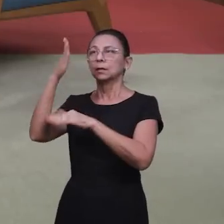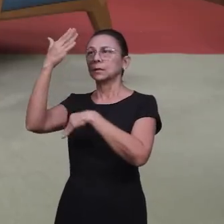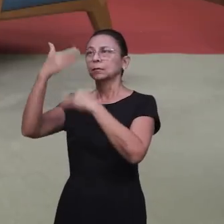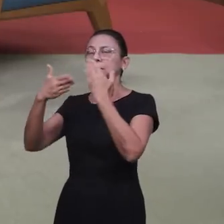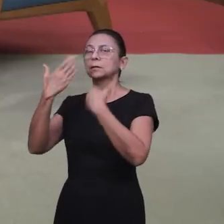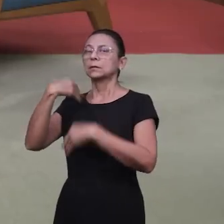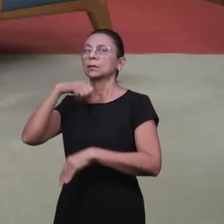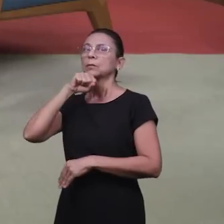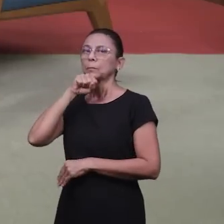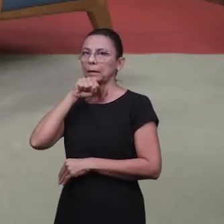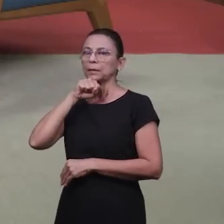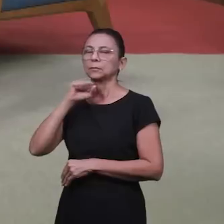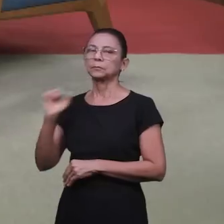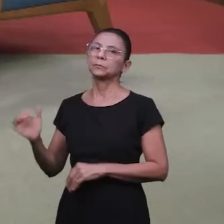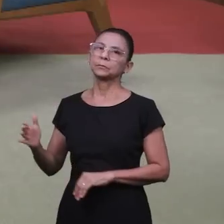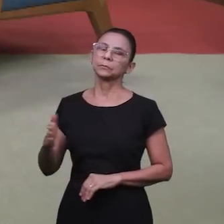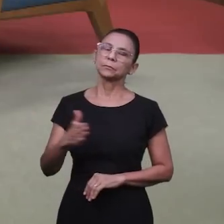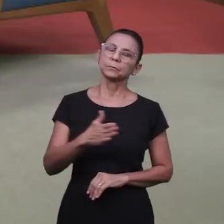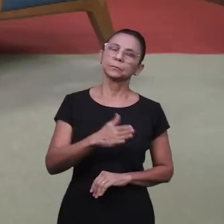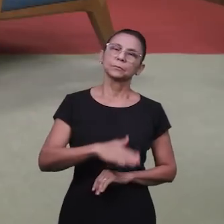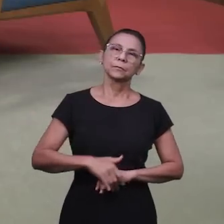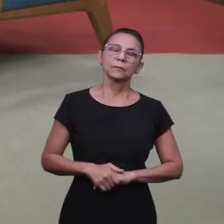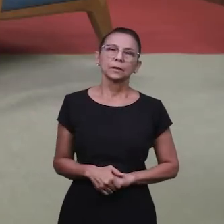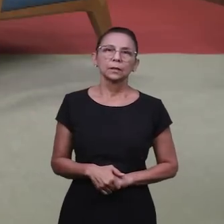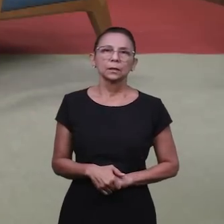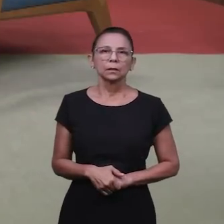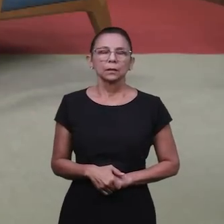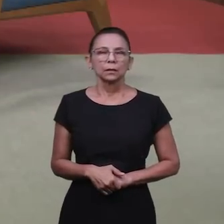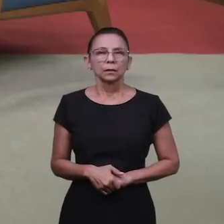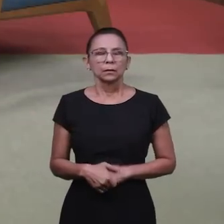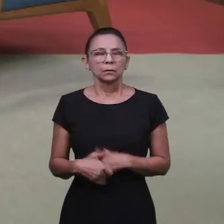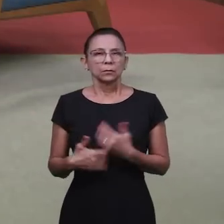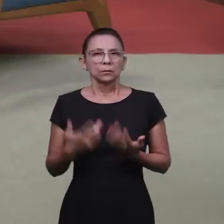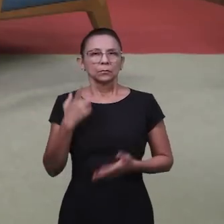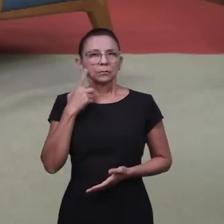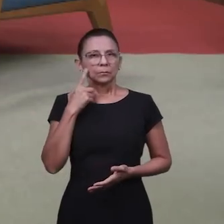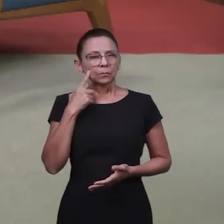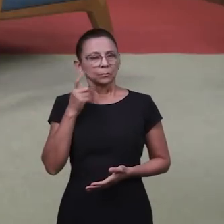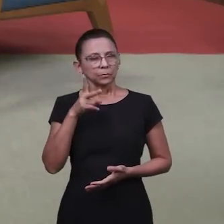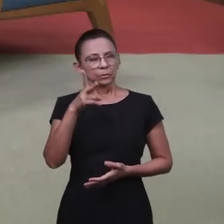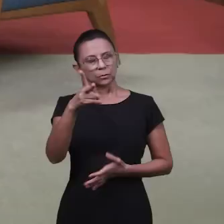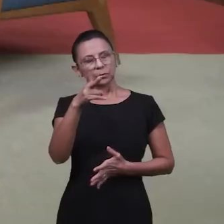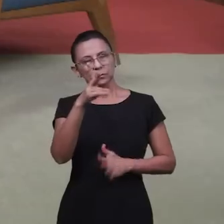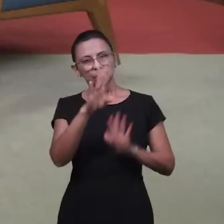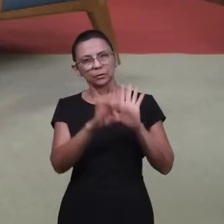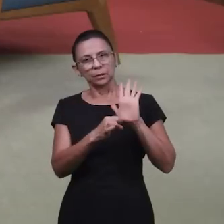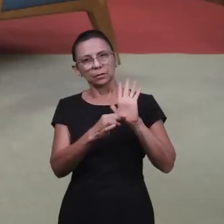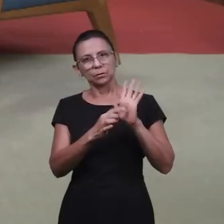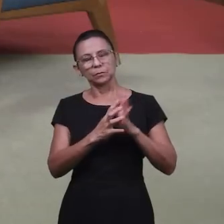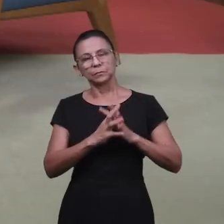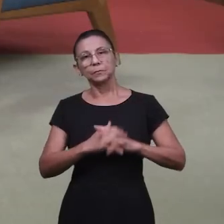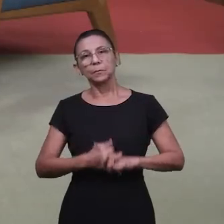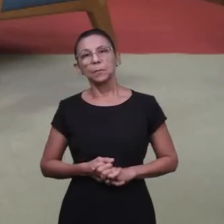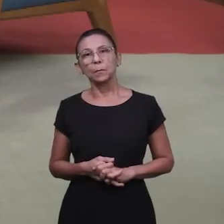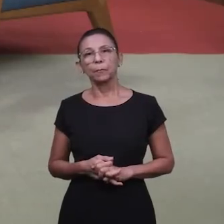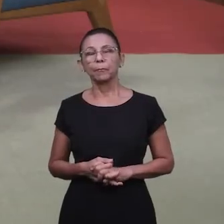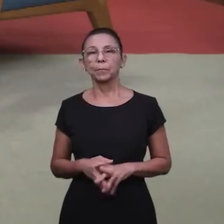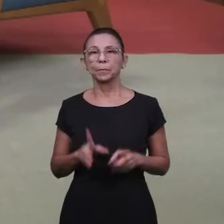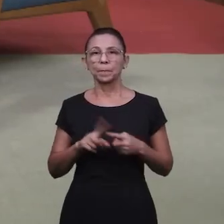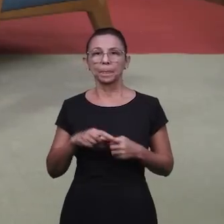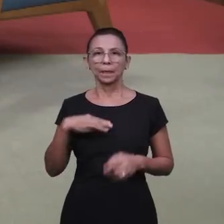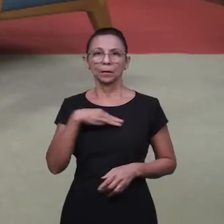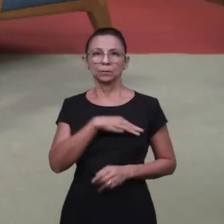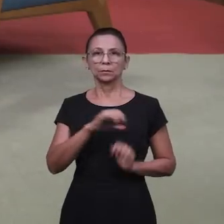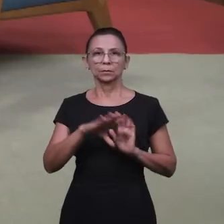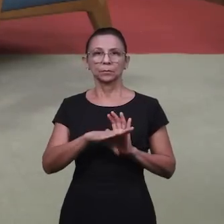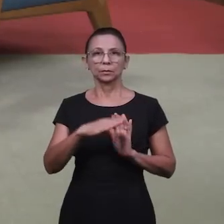textos bíblicos, né, que, de certa forma, fecham essas abordagens que foram feitas. O